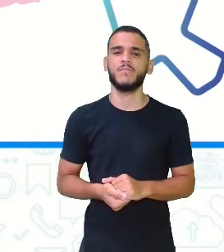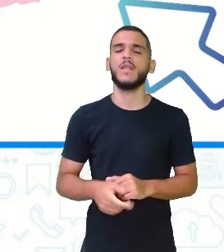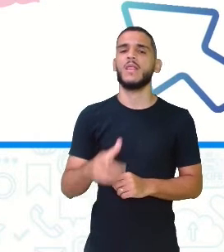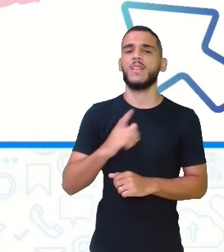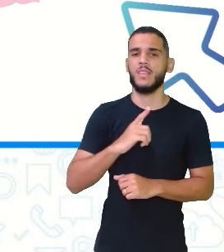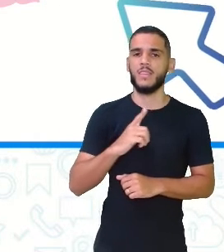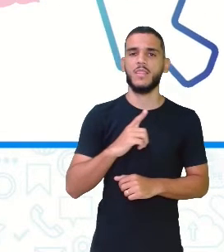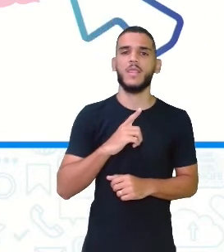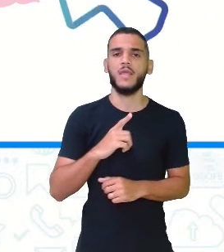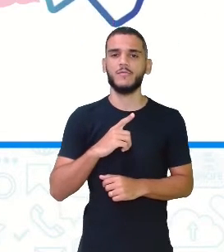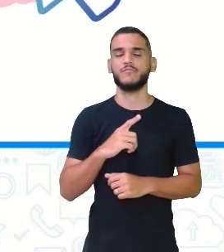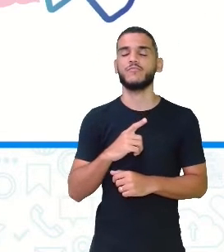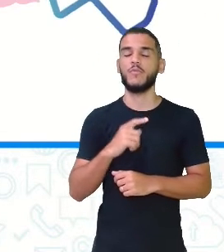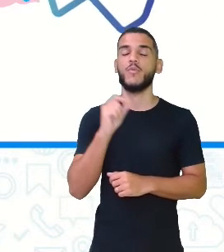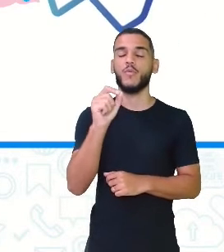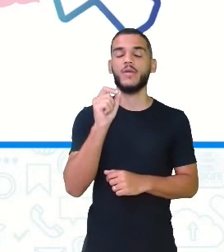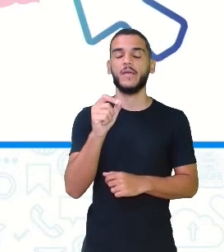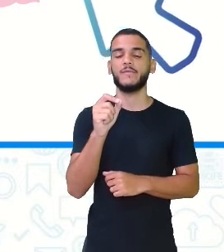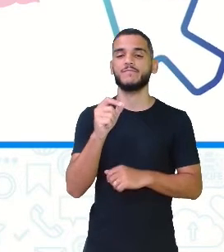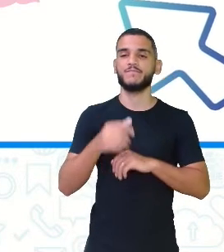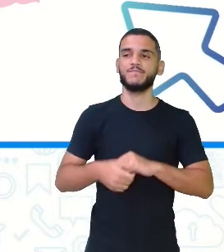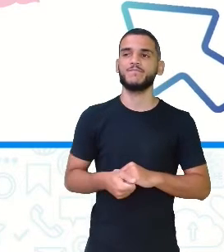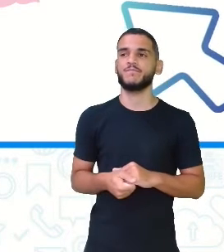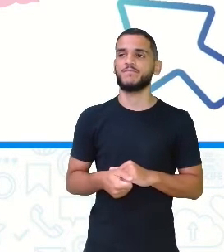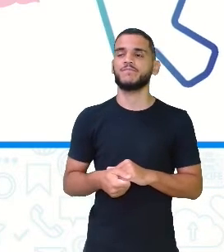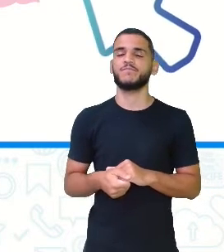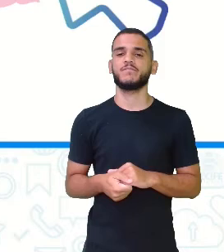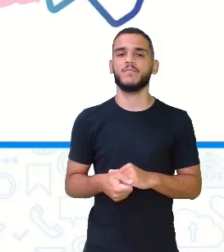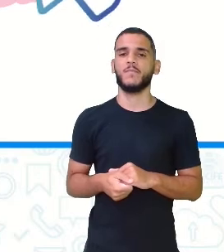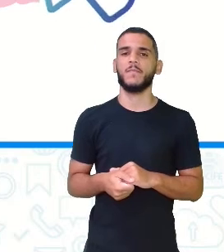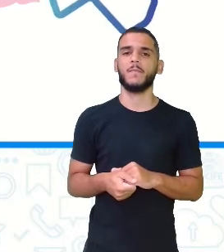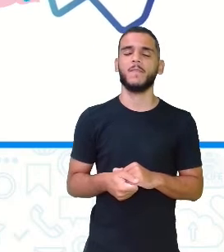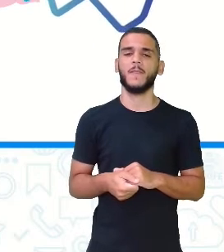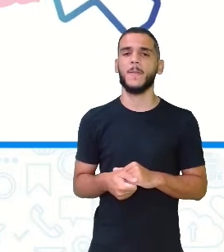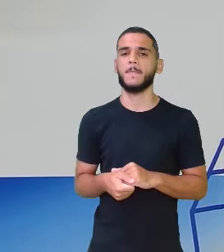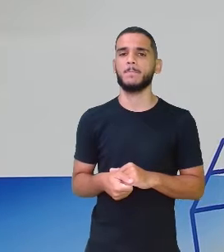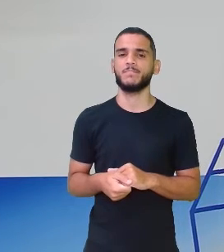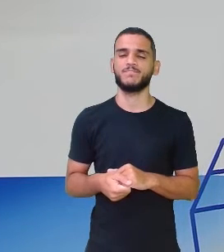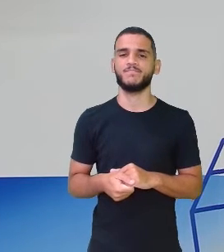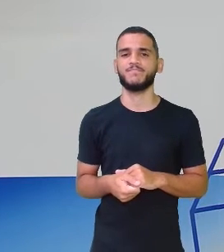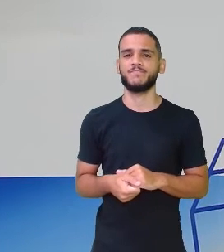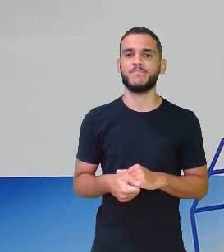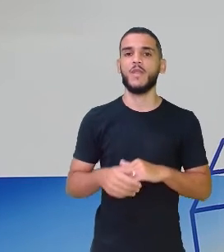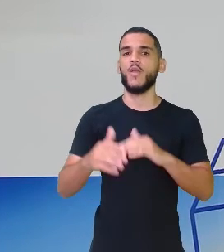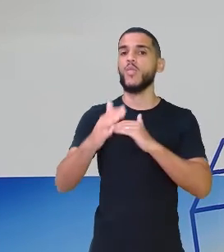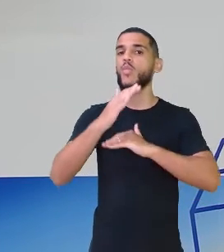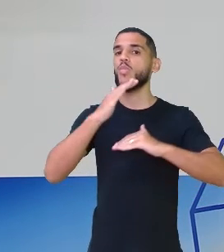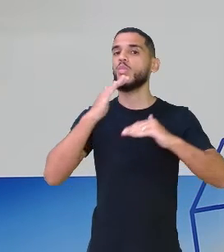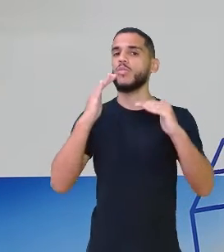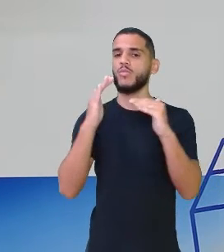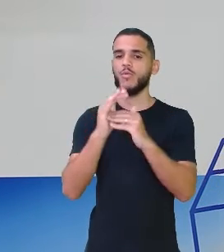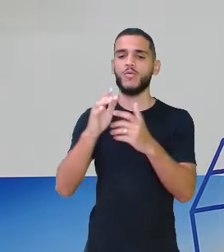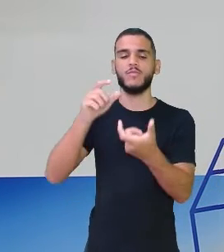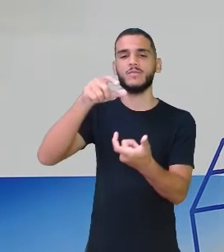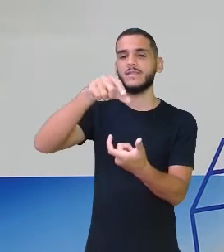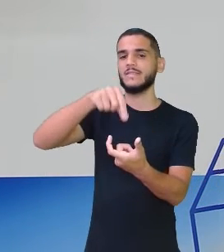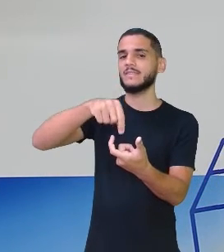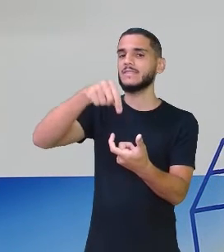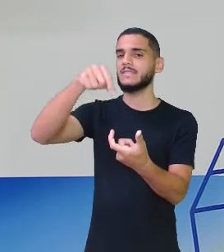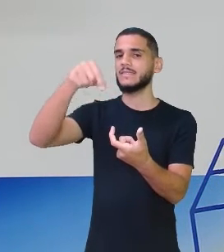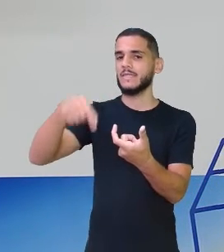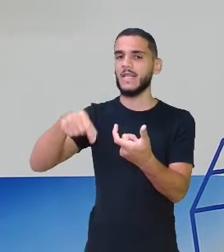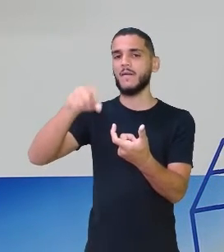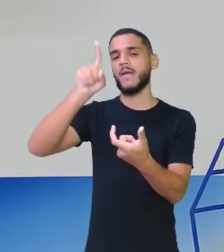uma observação. Que observação, professora? Toda sílaba